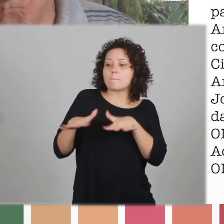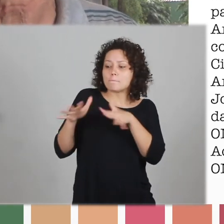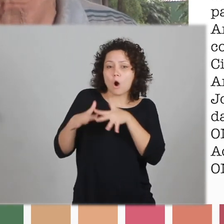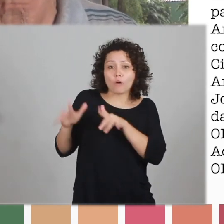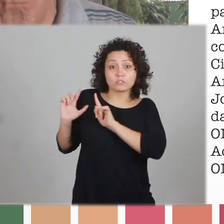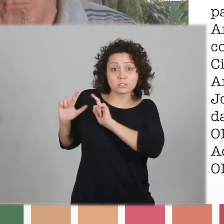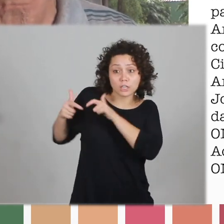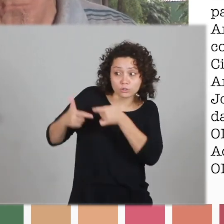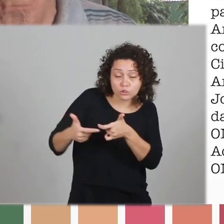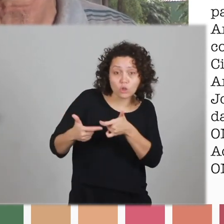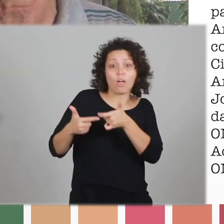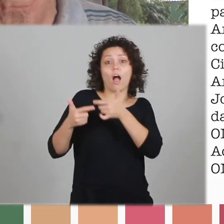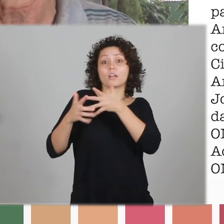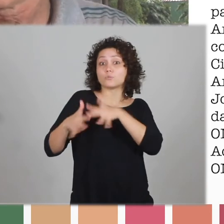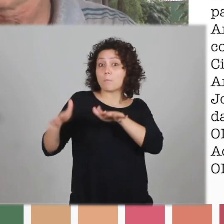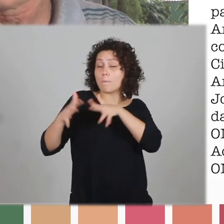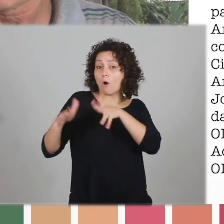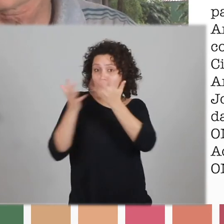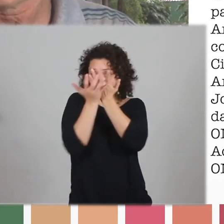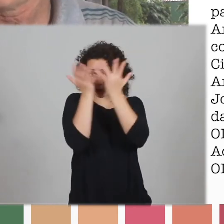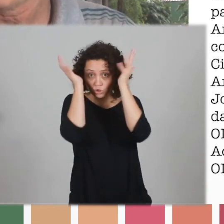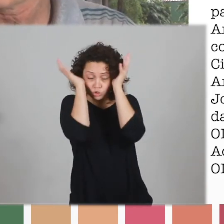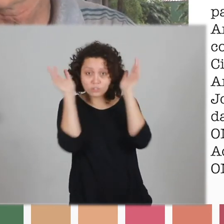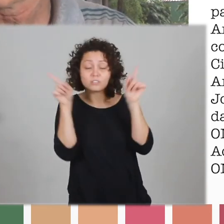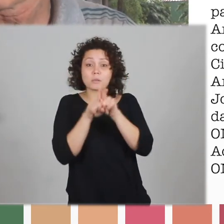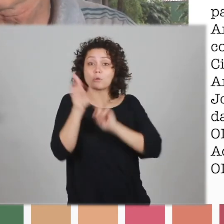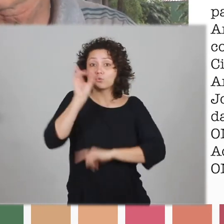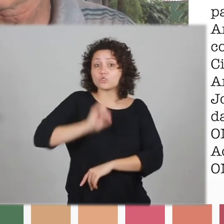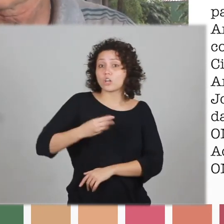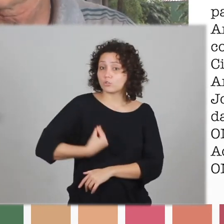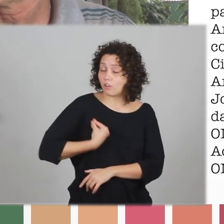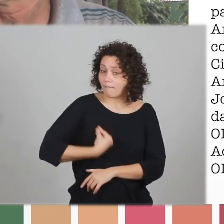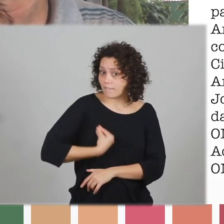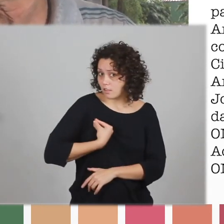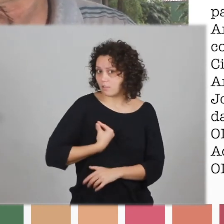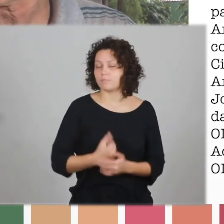sobretudo, o direito à dignidade de vida. E, para resumir, então,